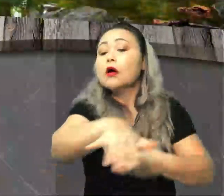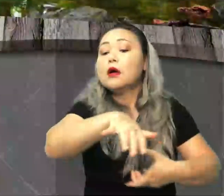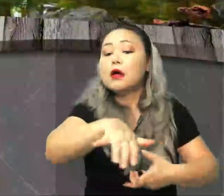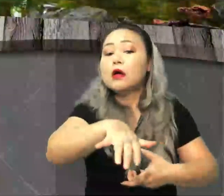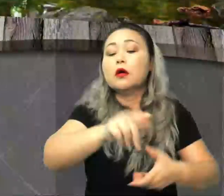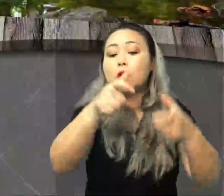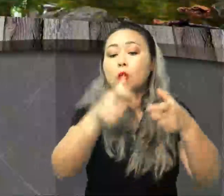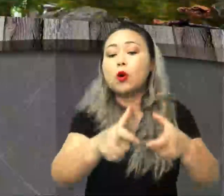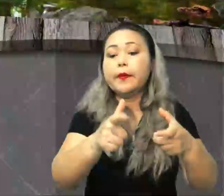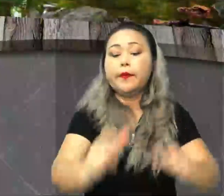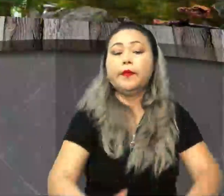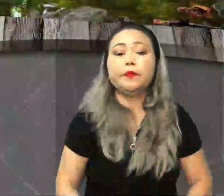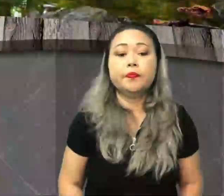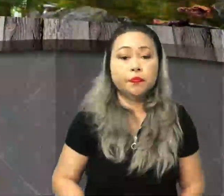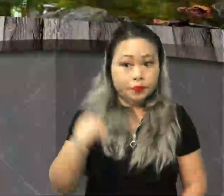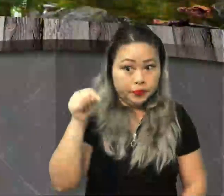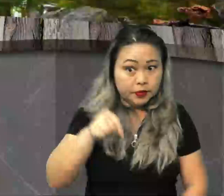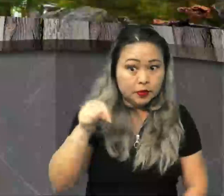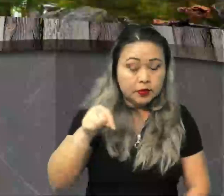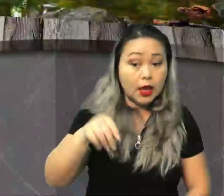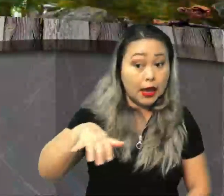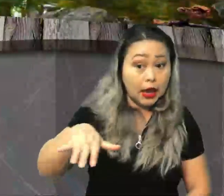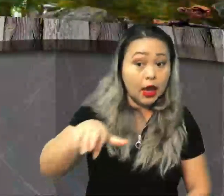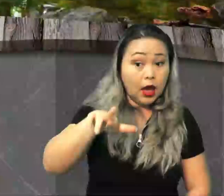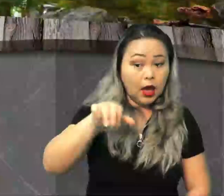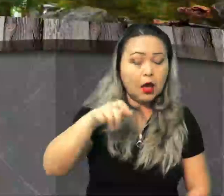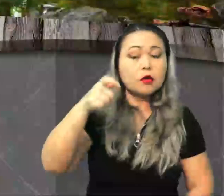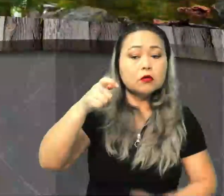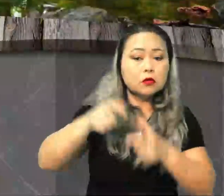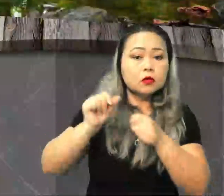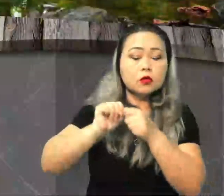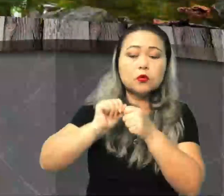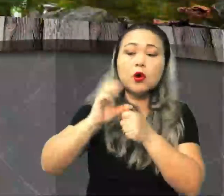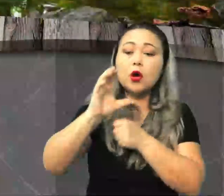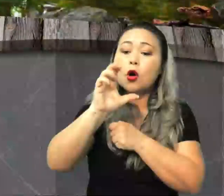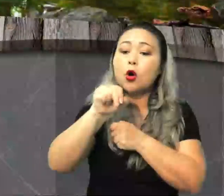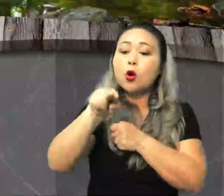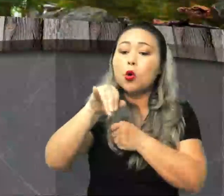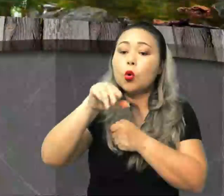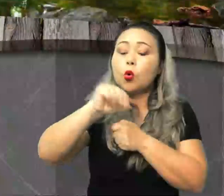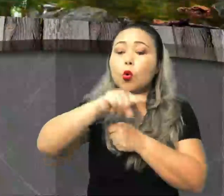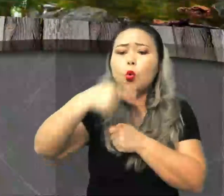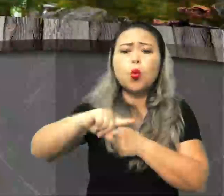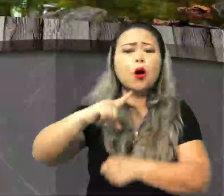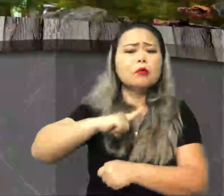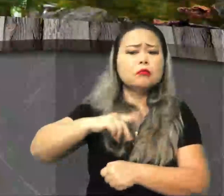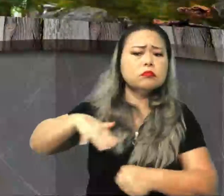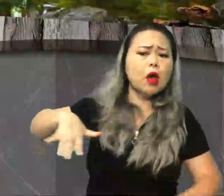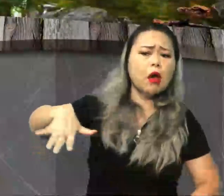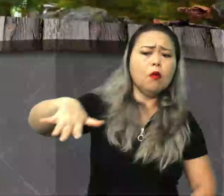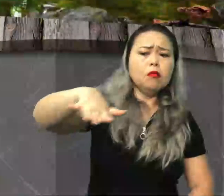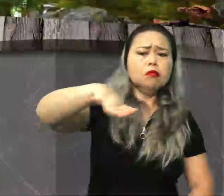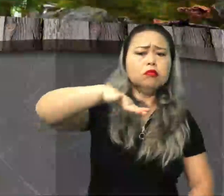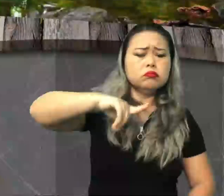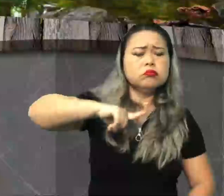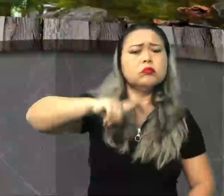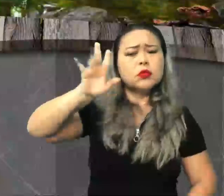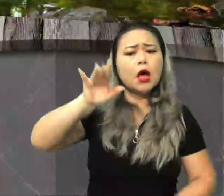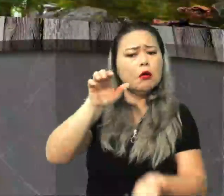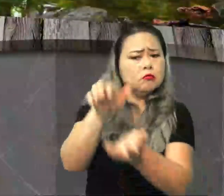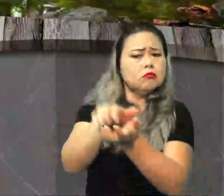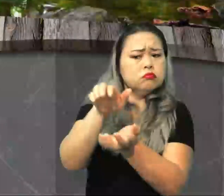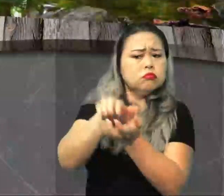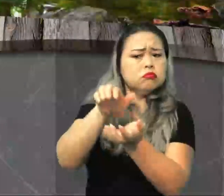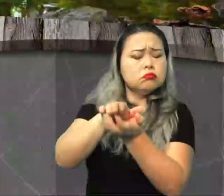determinado local. Aqui na nossa região, nós temos ali no Cunhã uma grande população desses répteis,